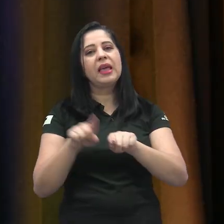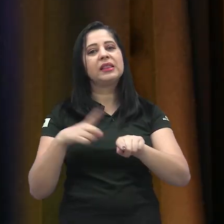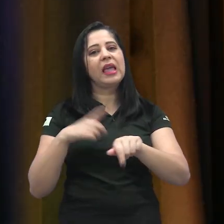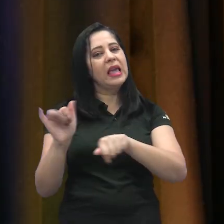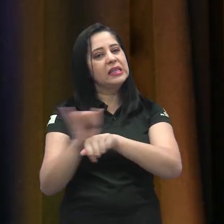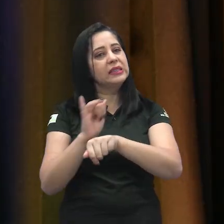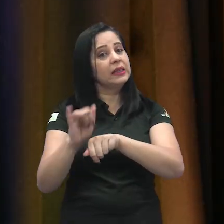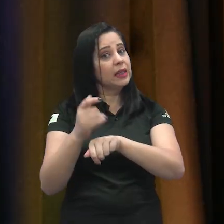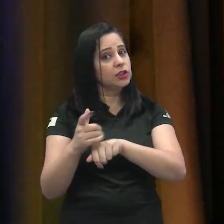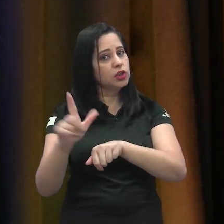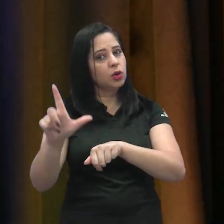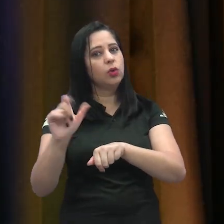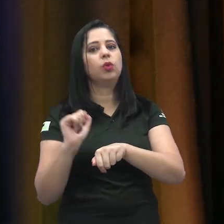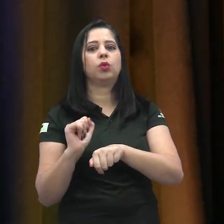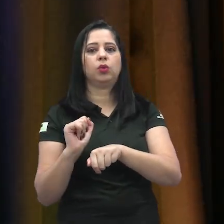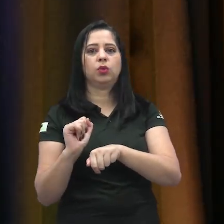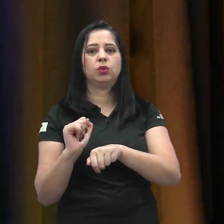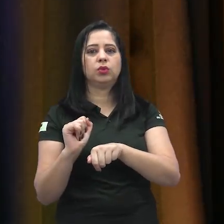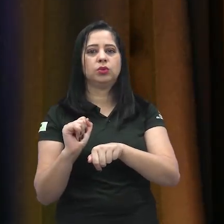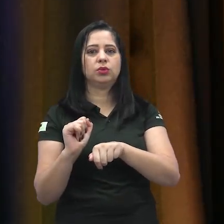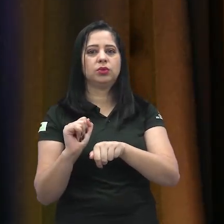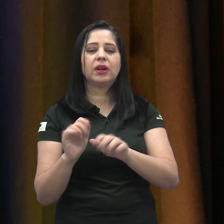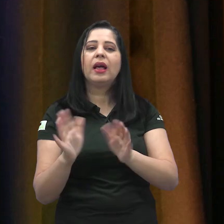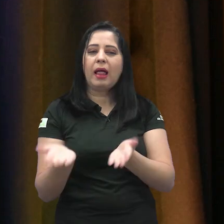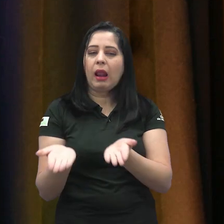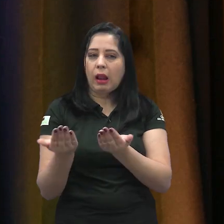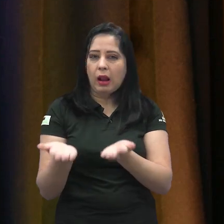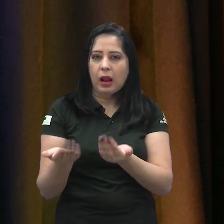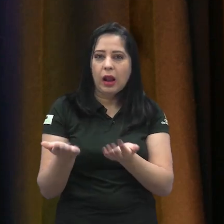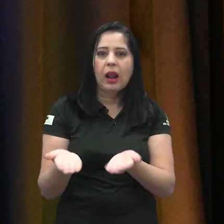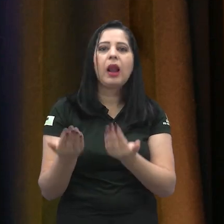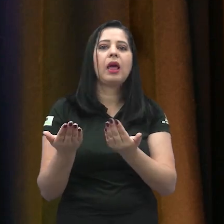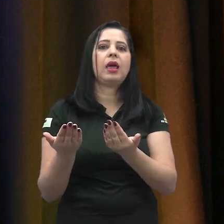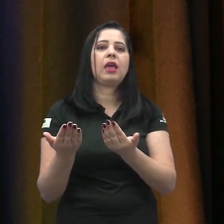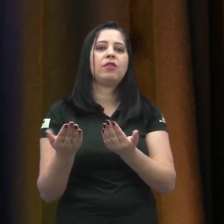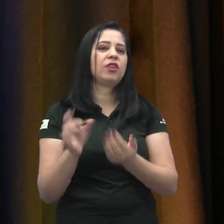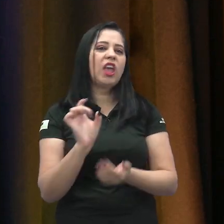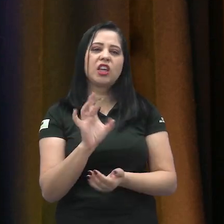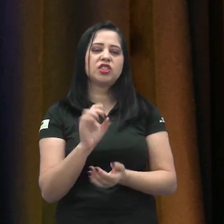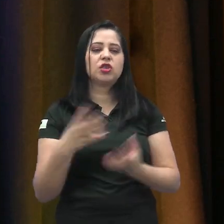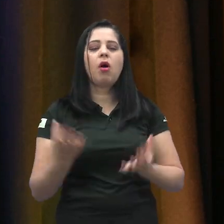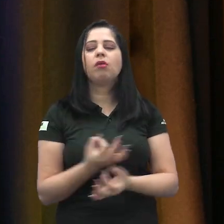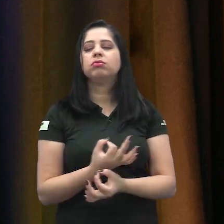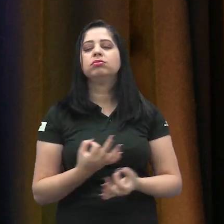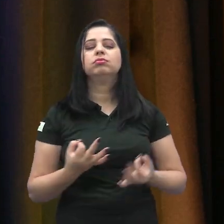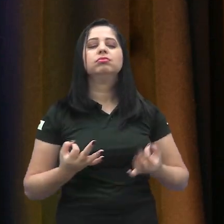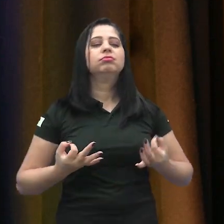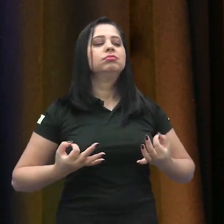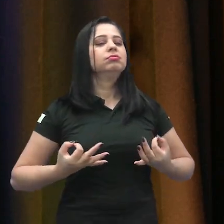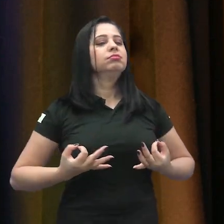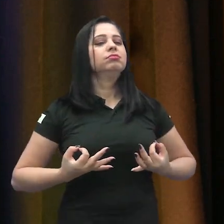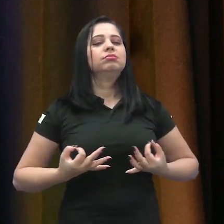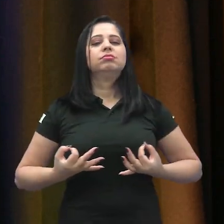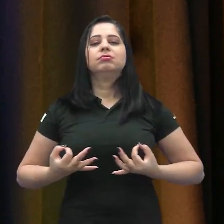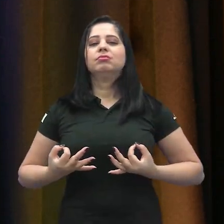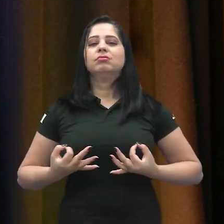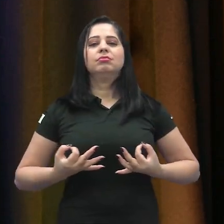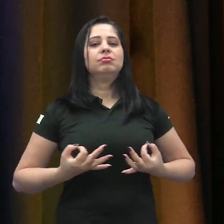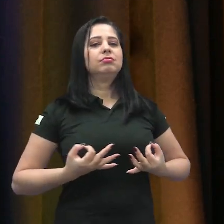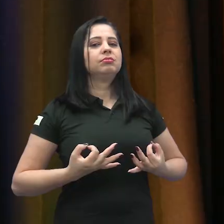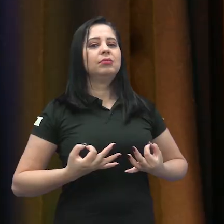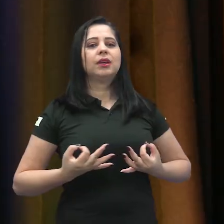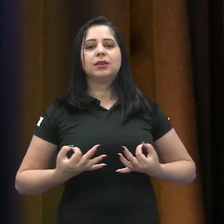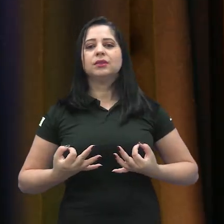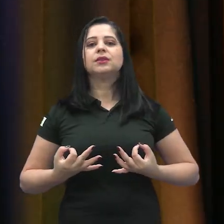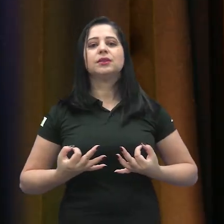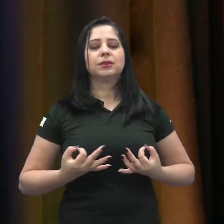tem outras ferramentas que eu uso também, onde a gente já é muito mais leve, né? Porque mais é uma meditação, mas nesse processo, sim,